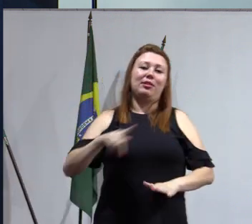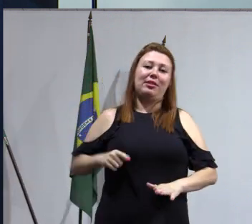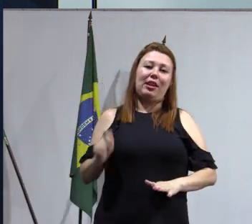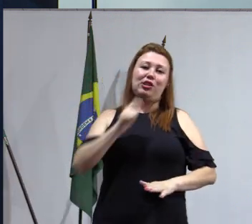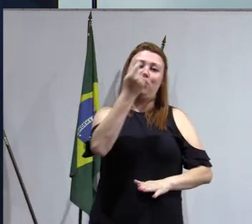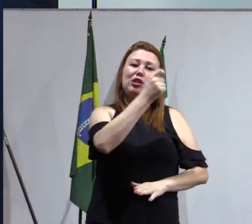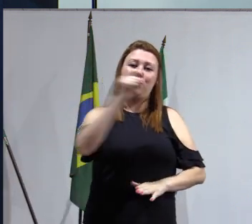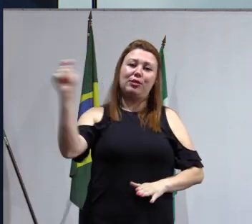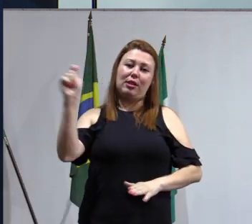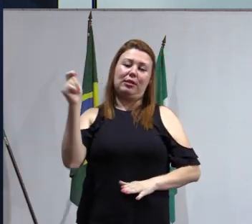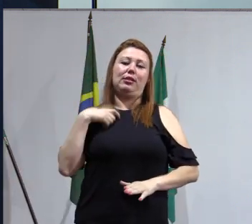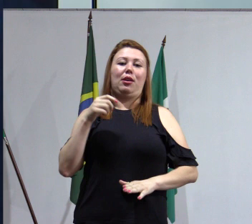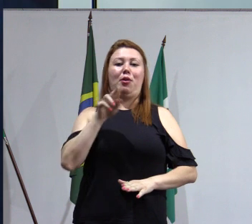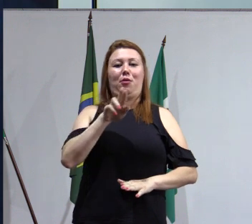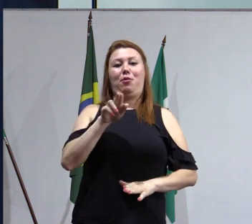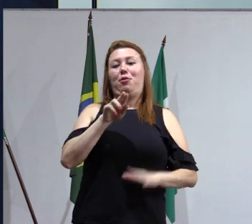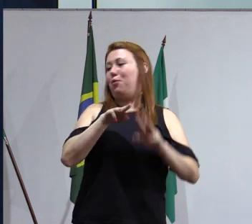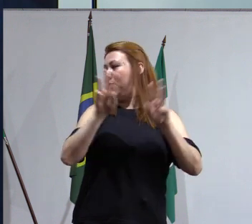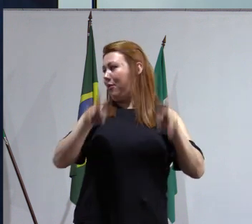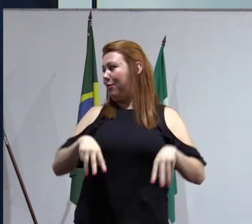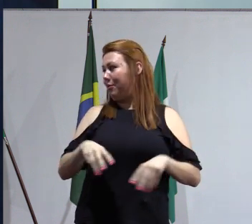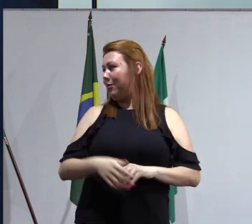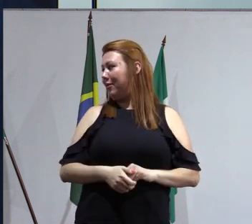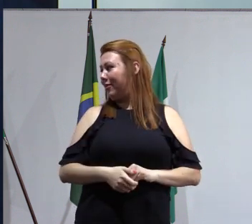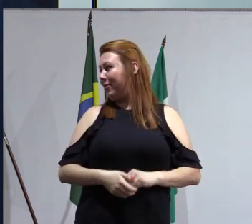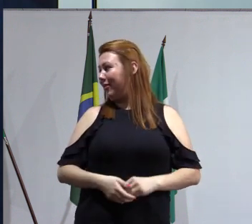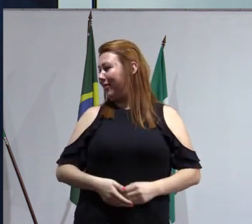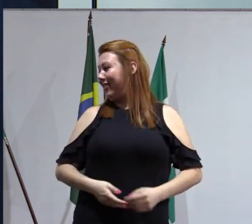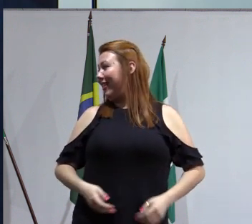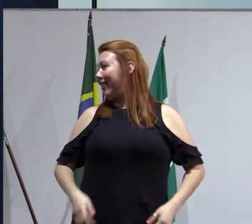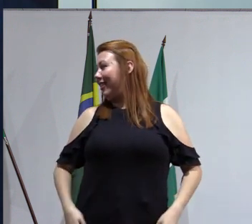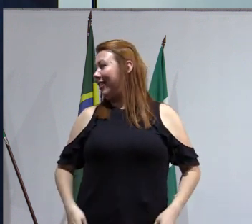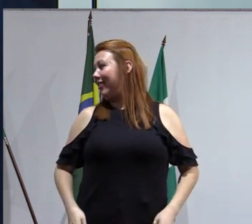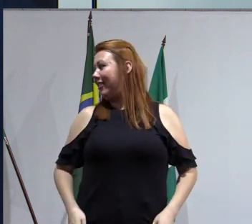a SUFEPAR, José Carlos Belotto.